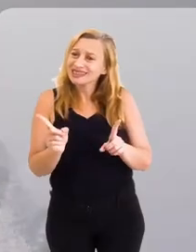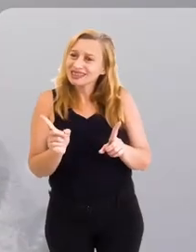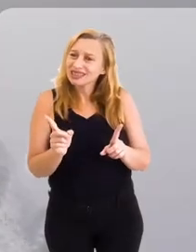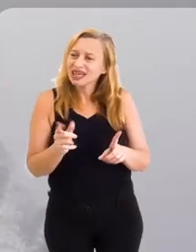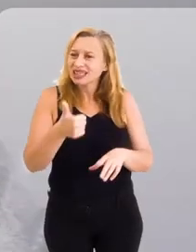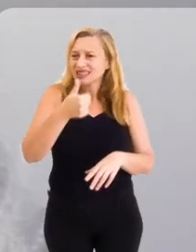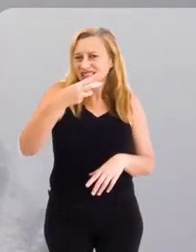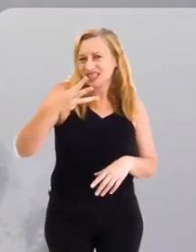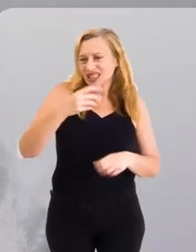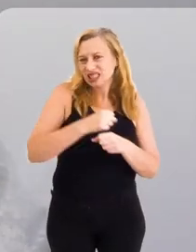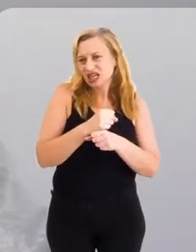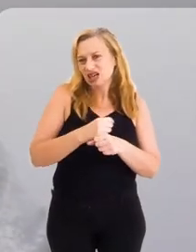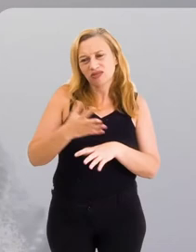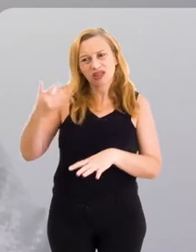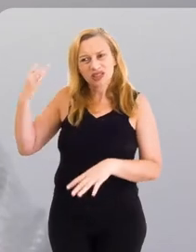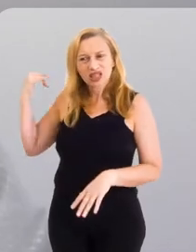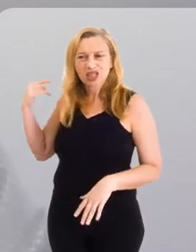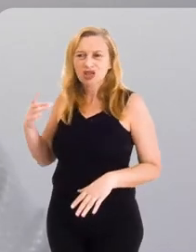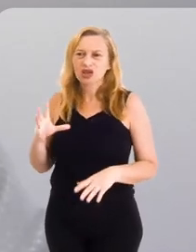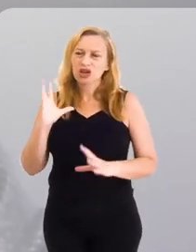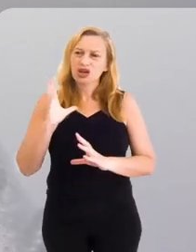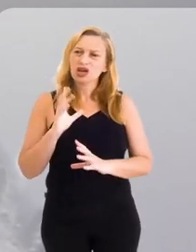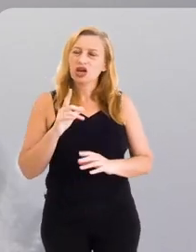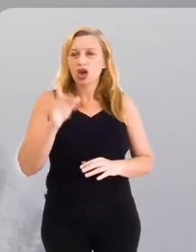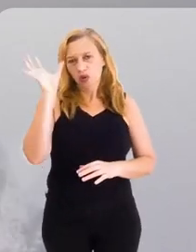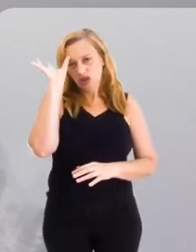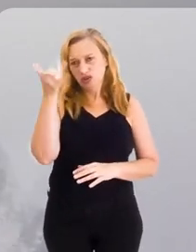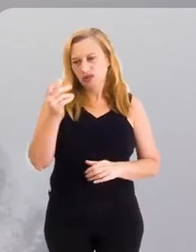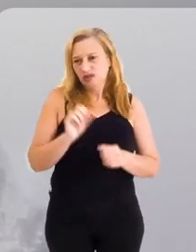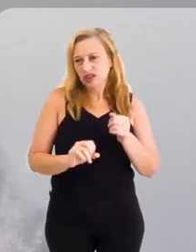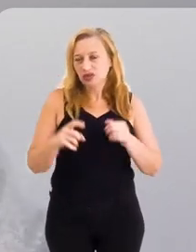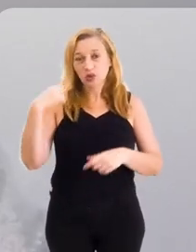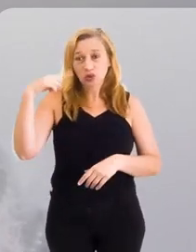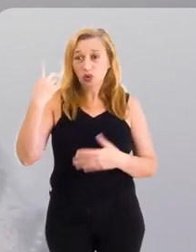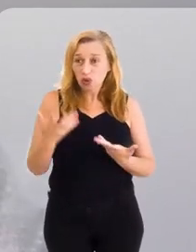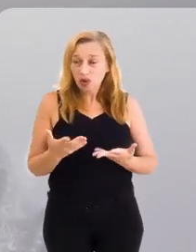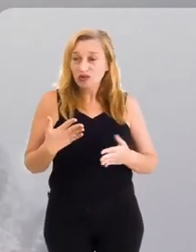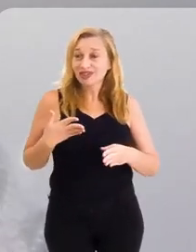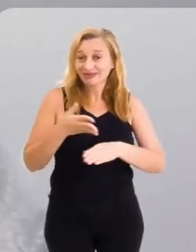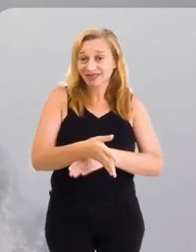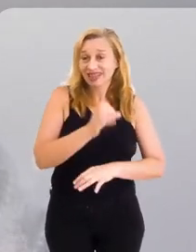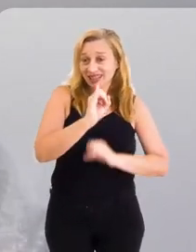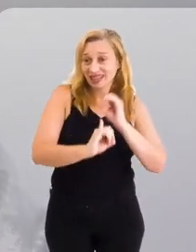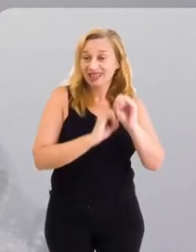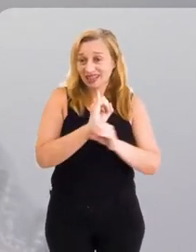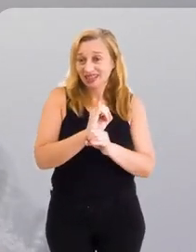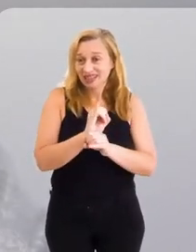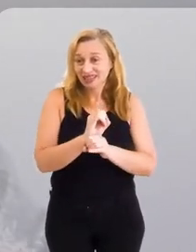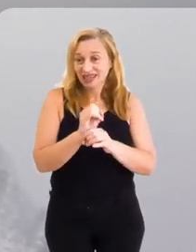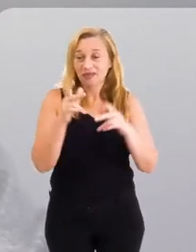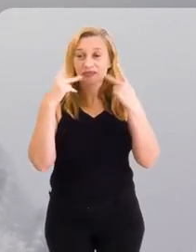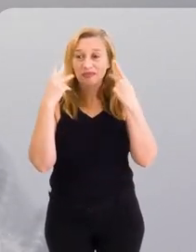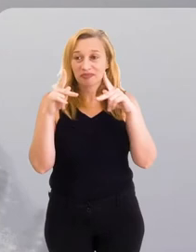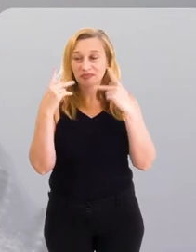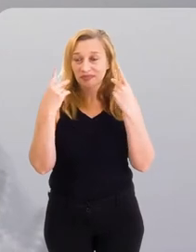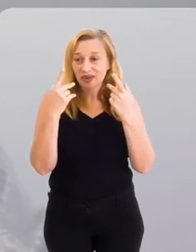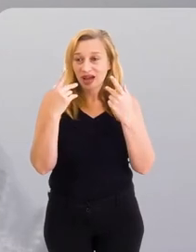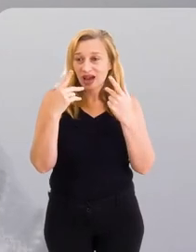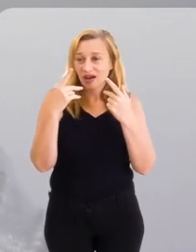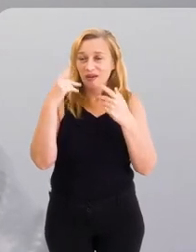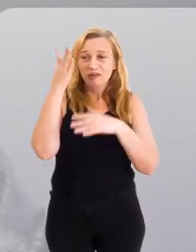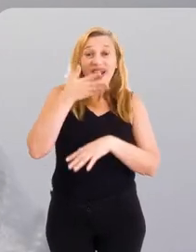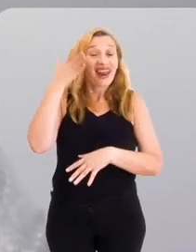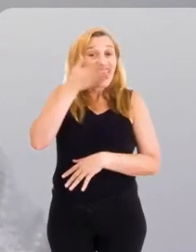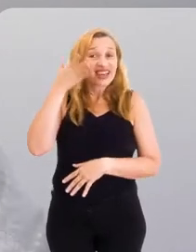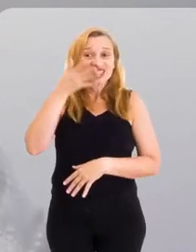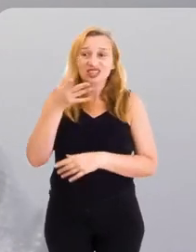pessoas. Mas, há 13 anos atrás, eu resolvi fazer uma coisa muito louca, que foi entrar na internet para dar palestra de